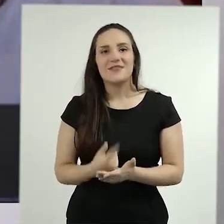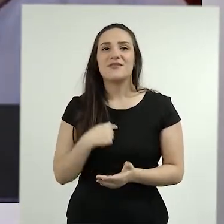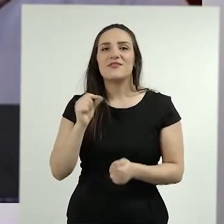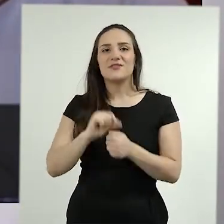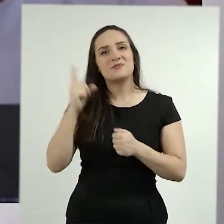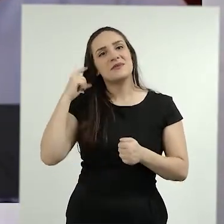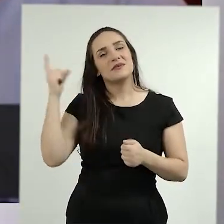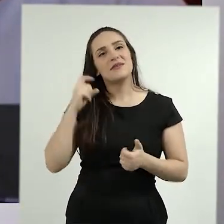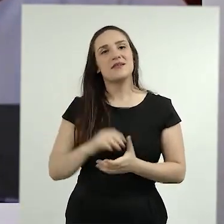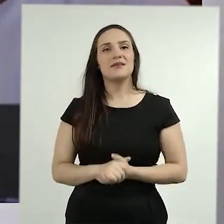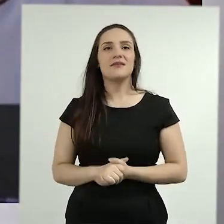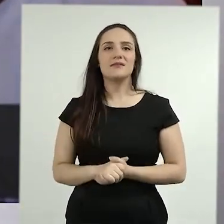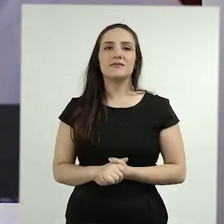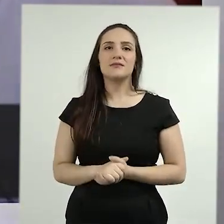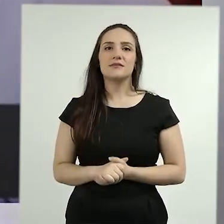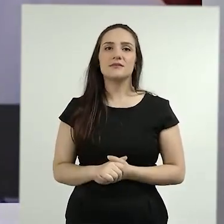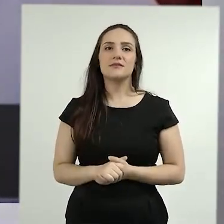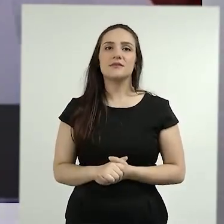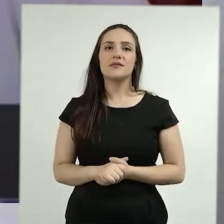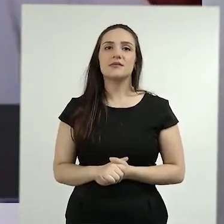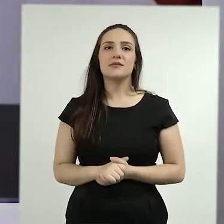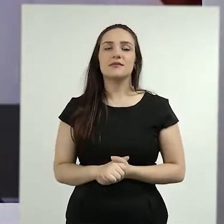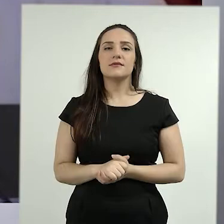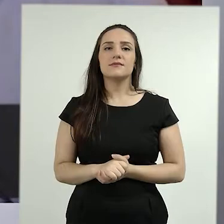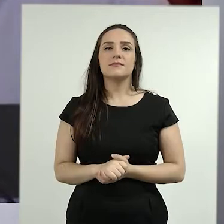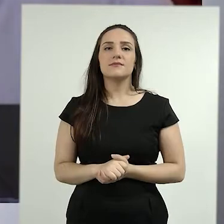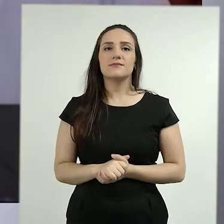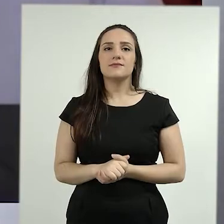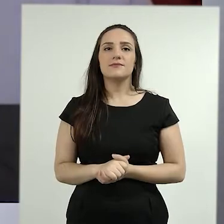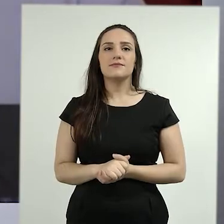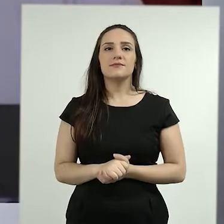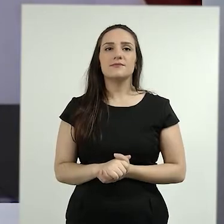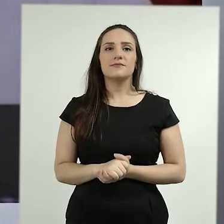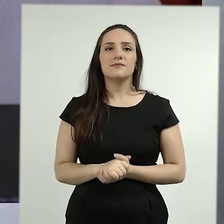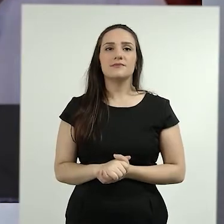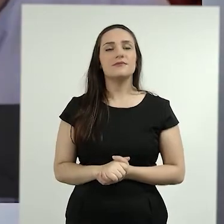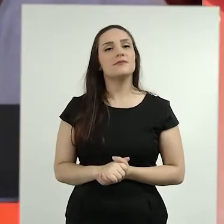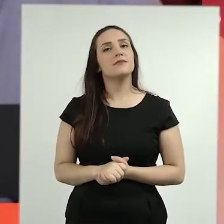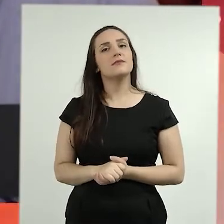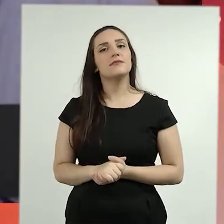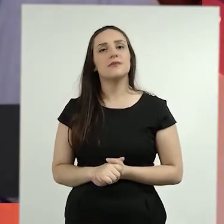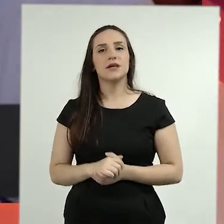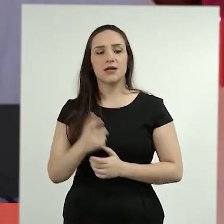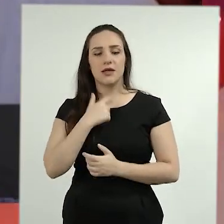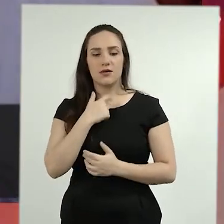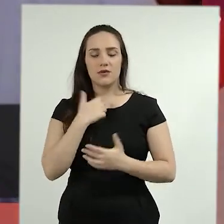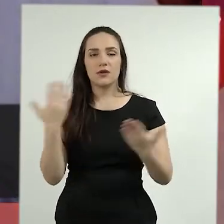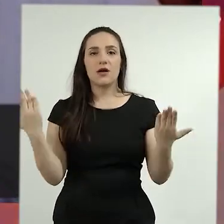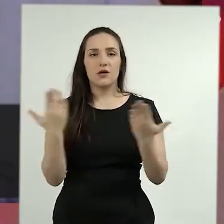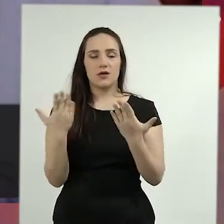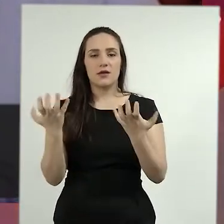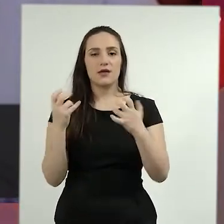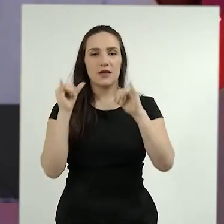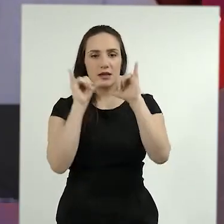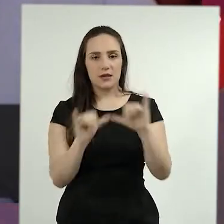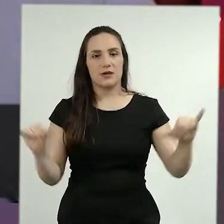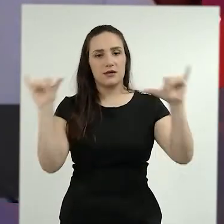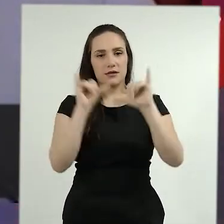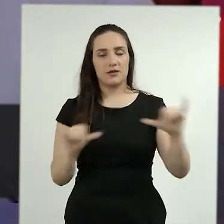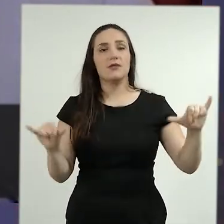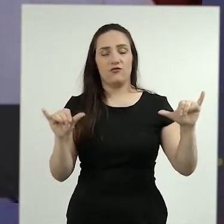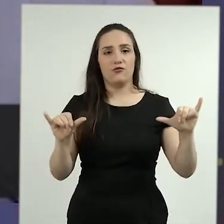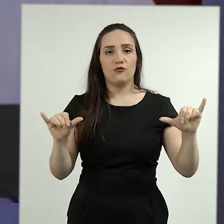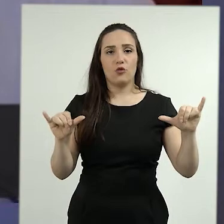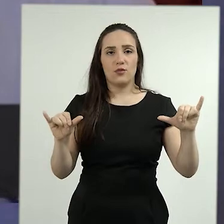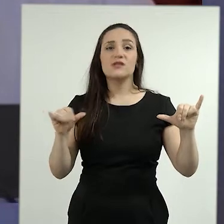que está o microfone, inclusive. Agora falando até um pouquinho sobre a importância de levar